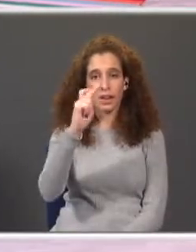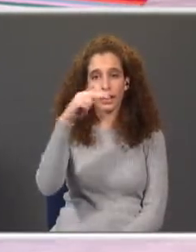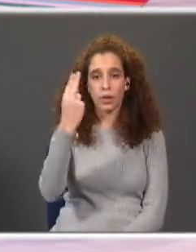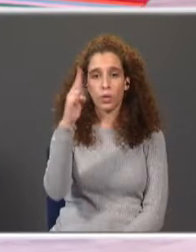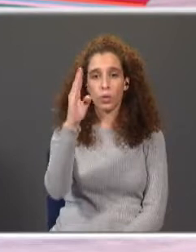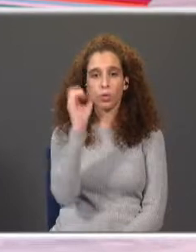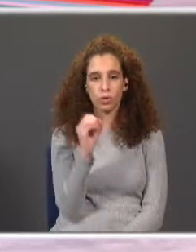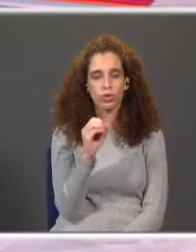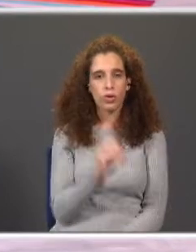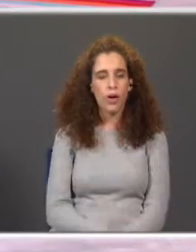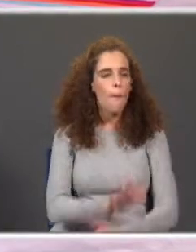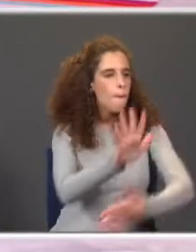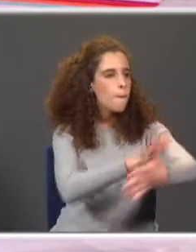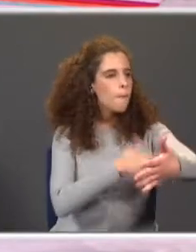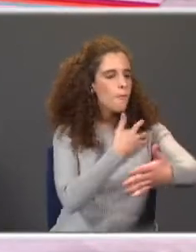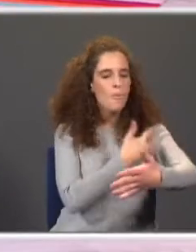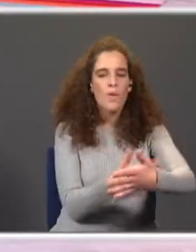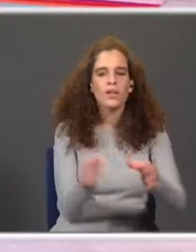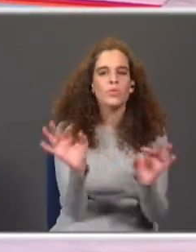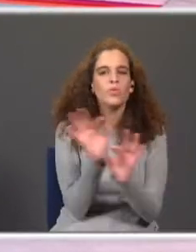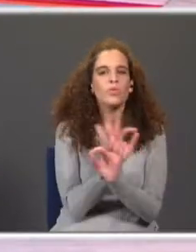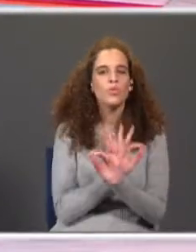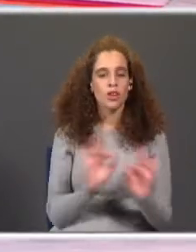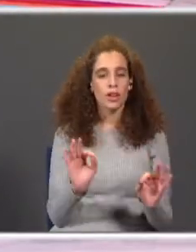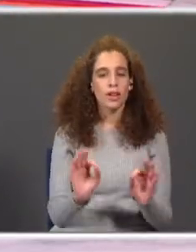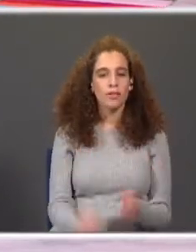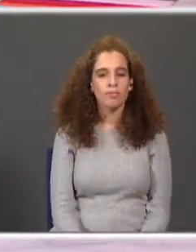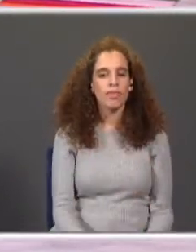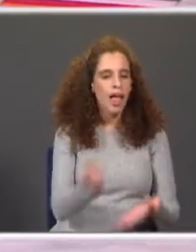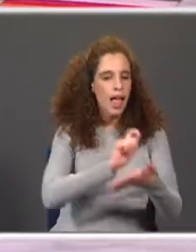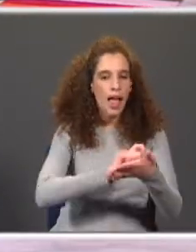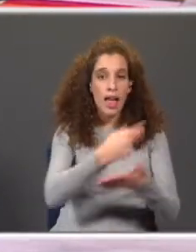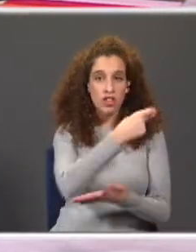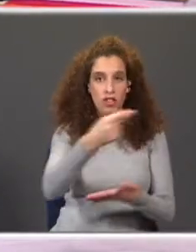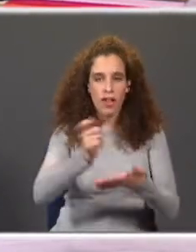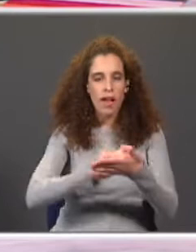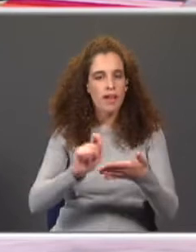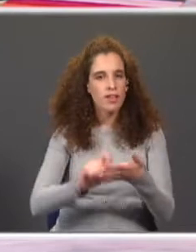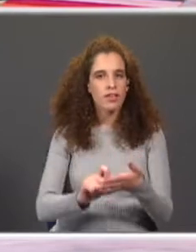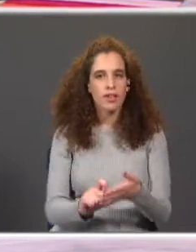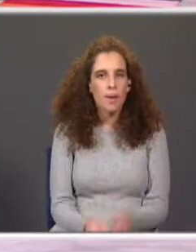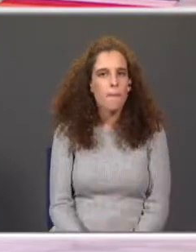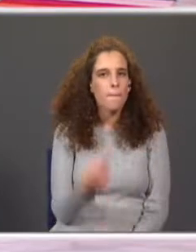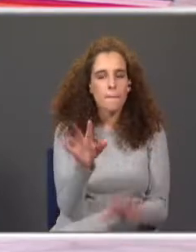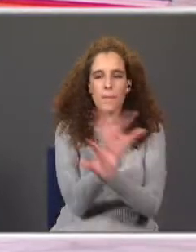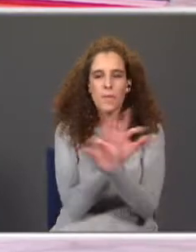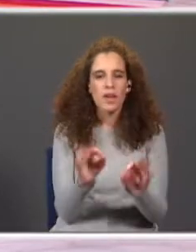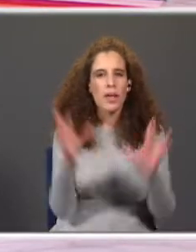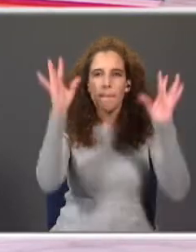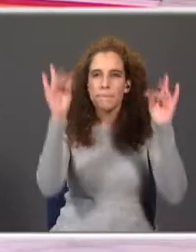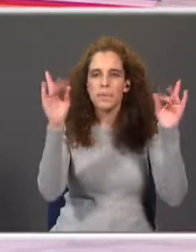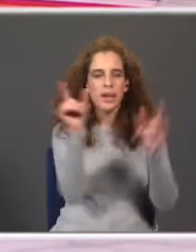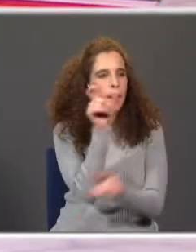um poeta excelente. As suas letras são notáveis, ele brinca com as palavras com uma